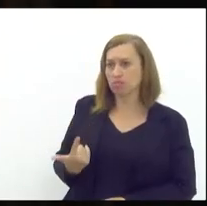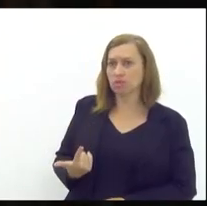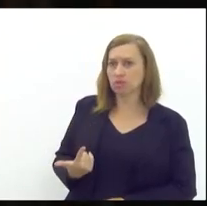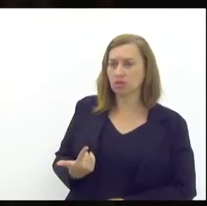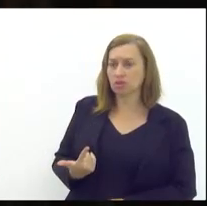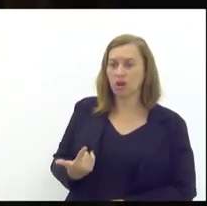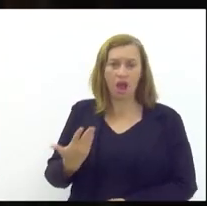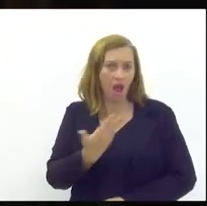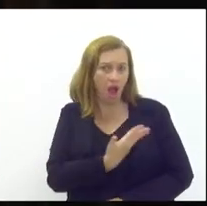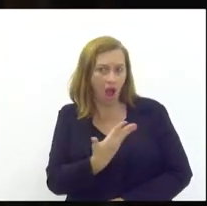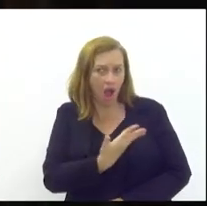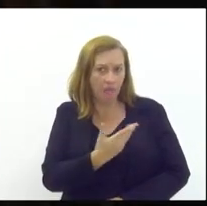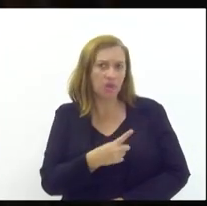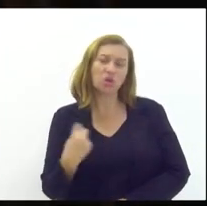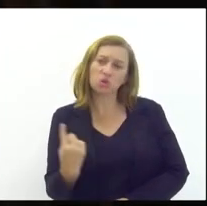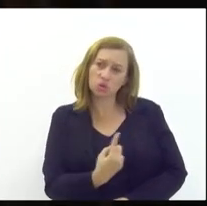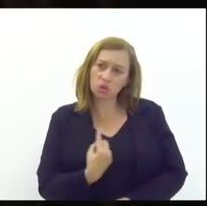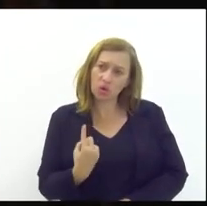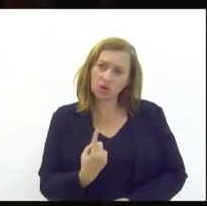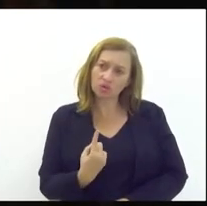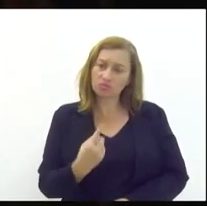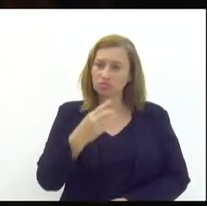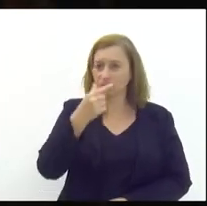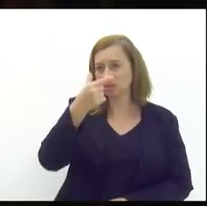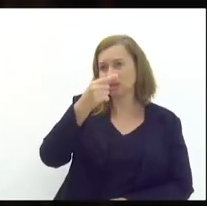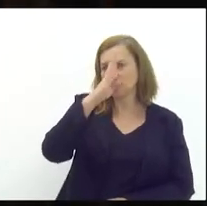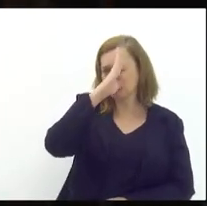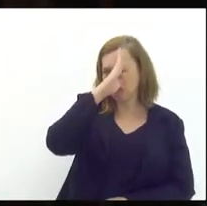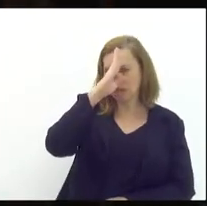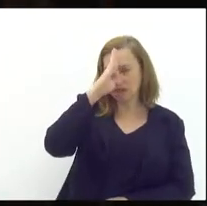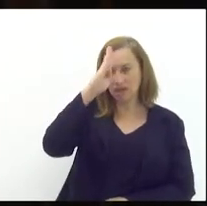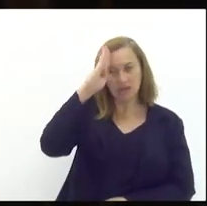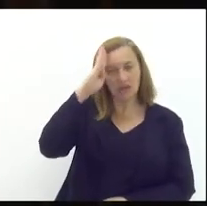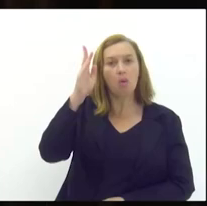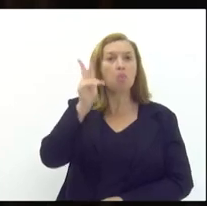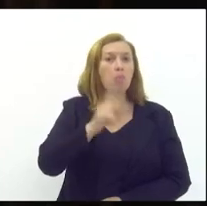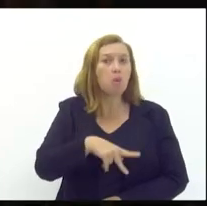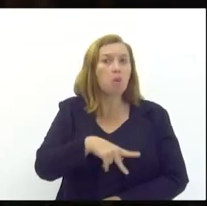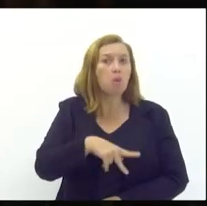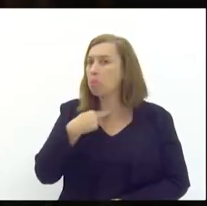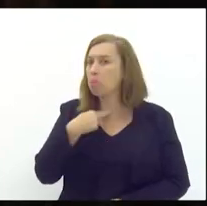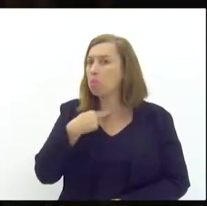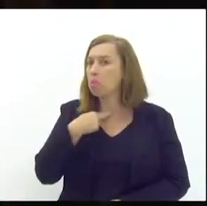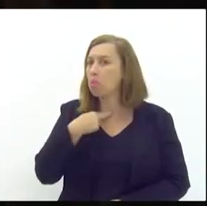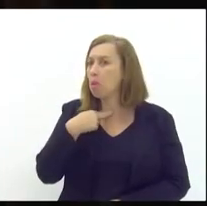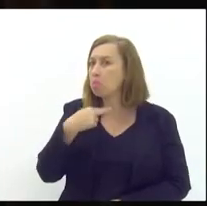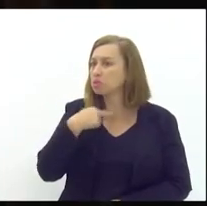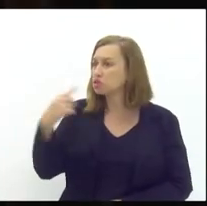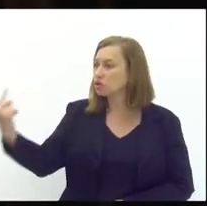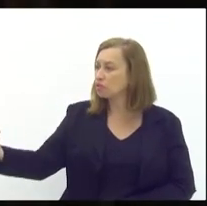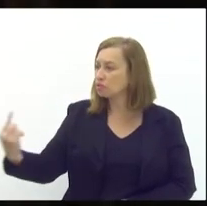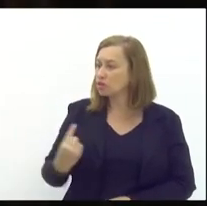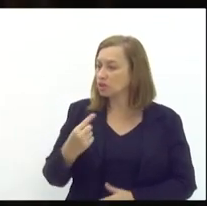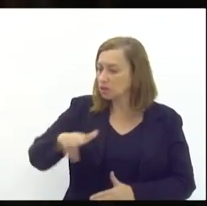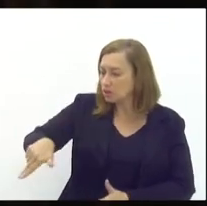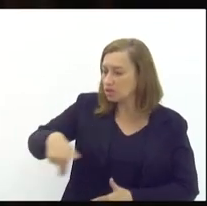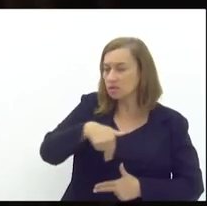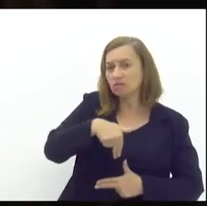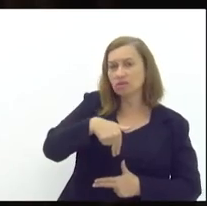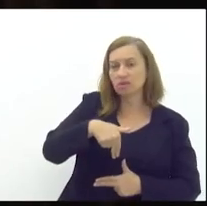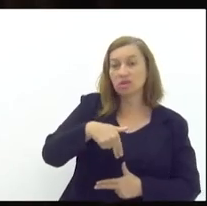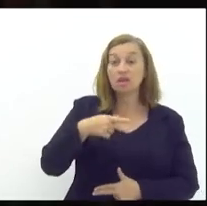colegas nossos inclusive da academia acadêmico professores não poderiam se pronunciar nessa tribuna